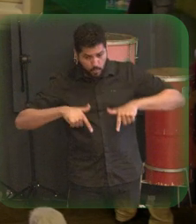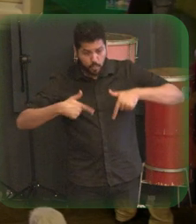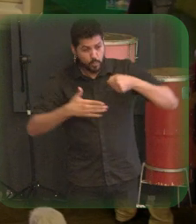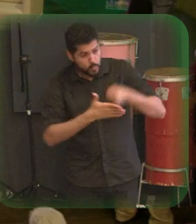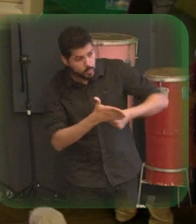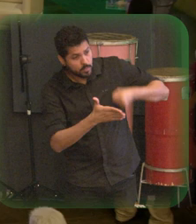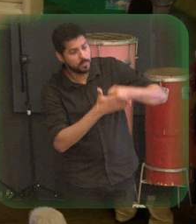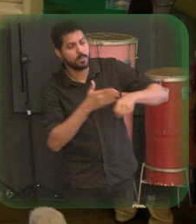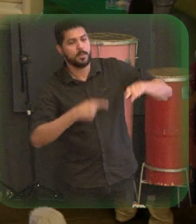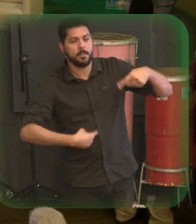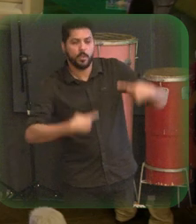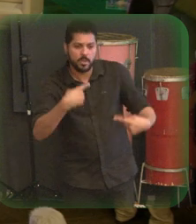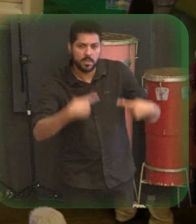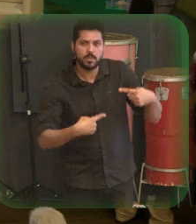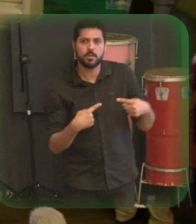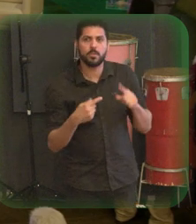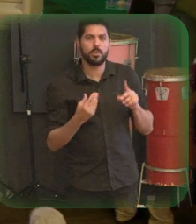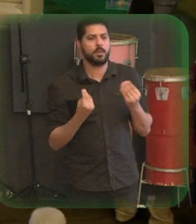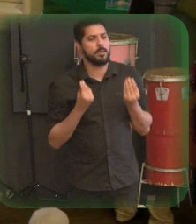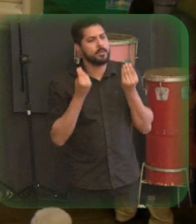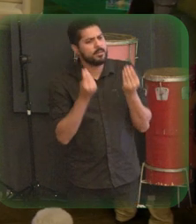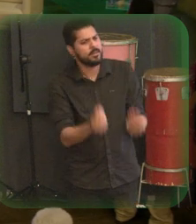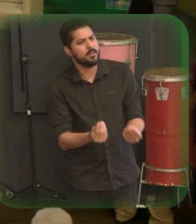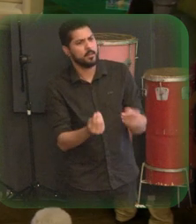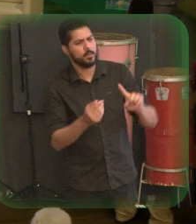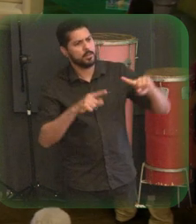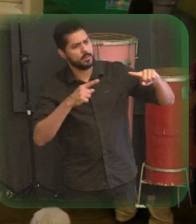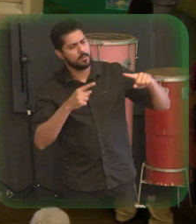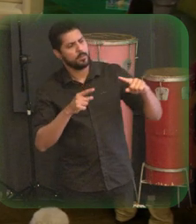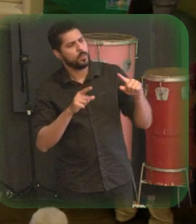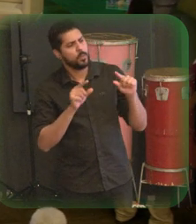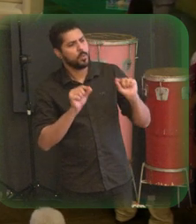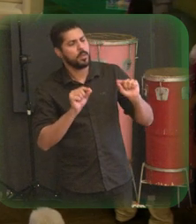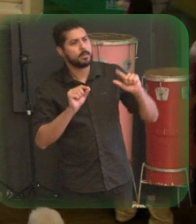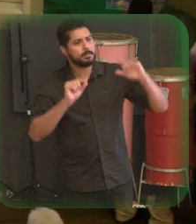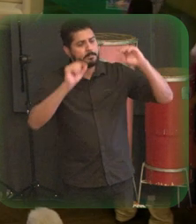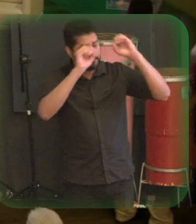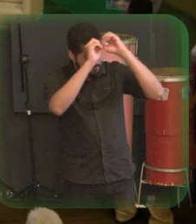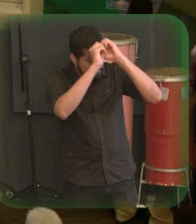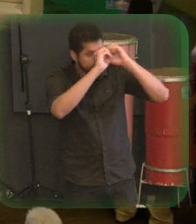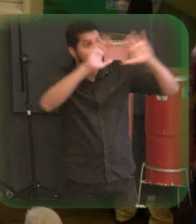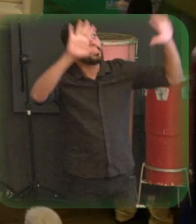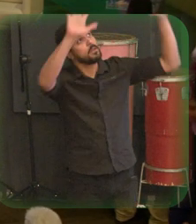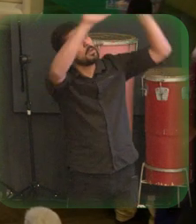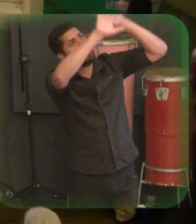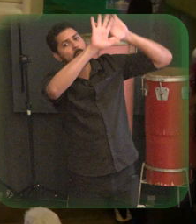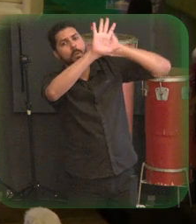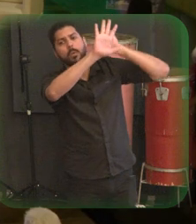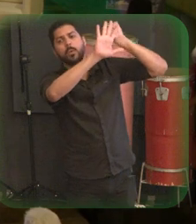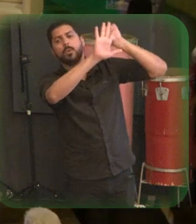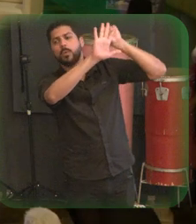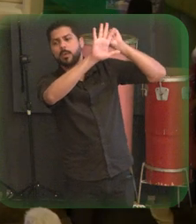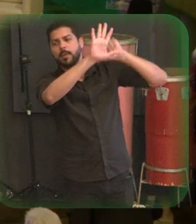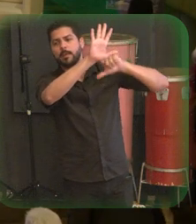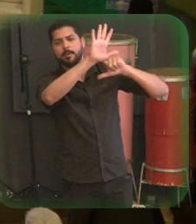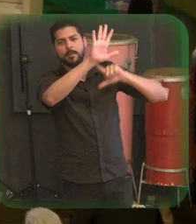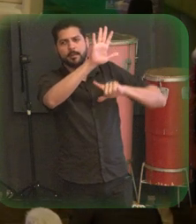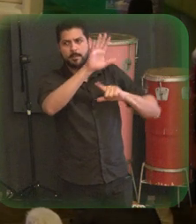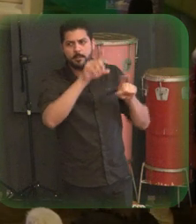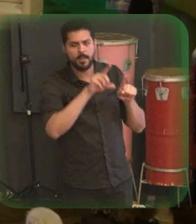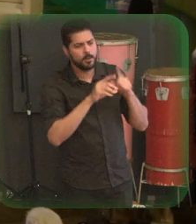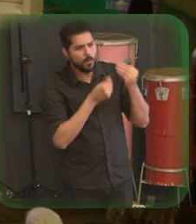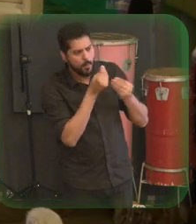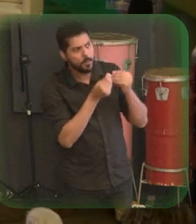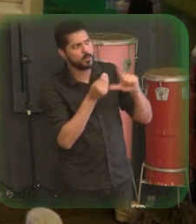nós fôssemos disputando não só o sentido do ponto de vista do imaginário, mas disputando também as instituições